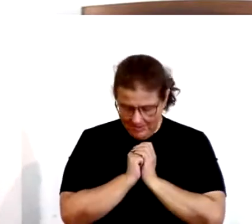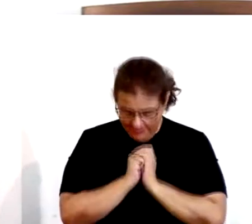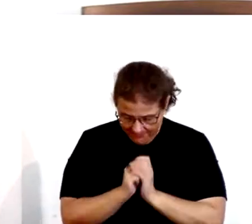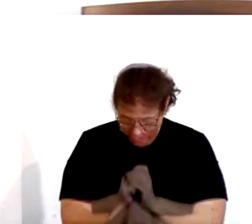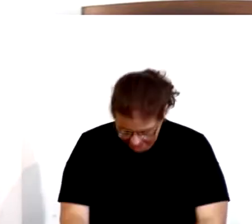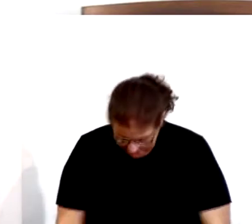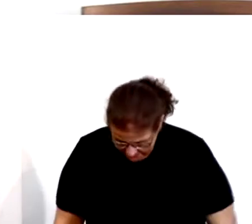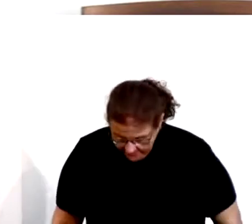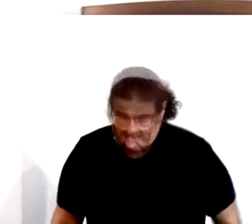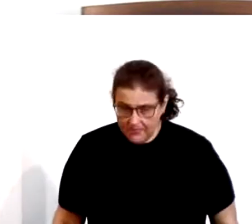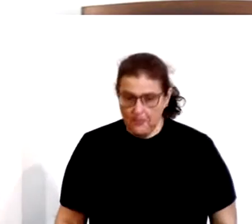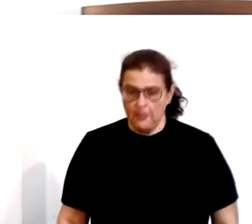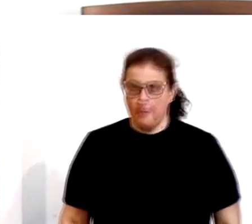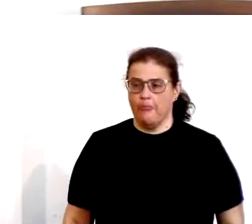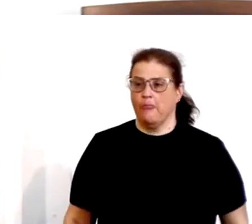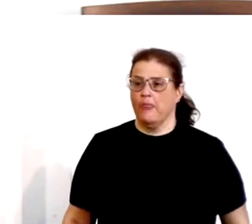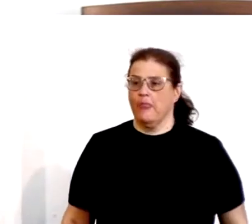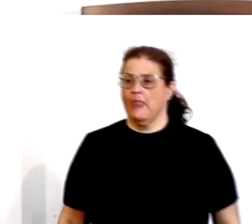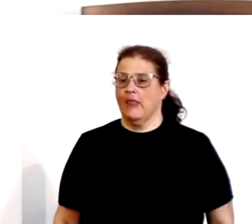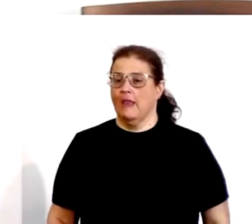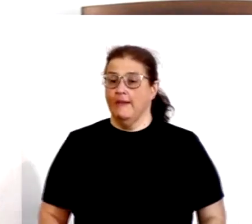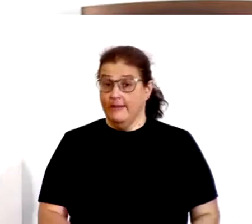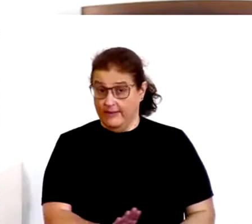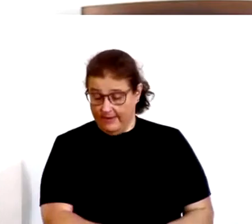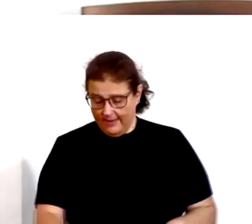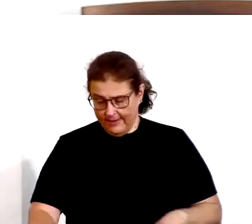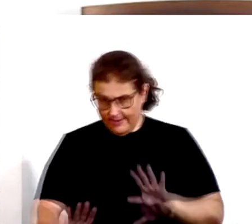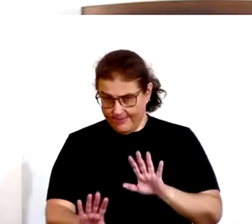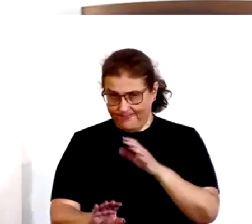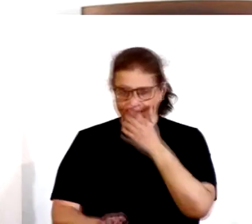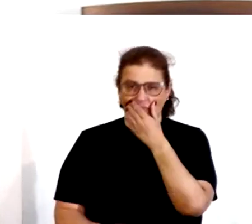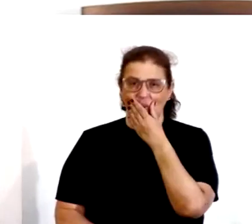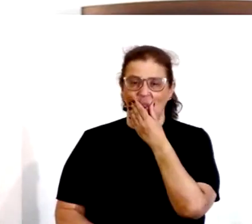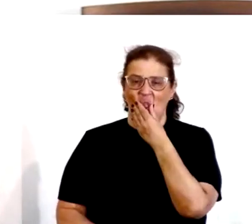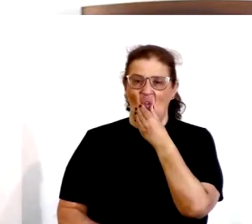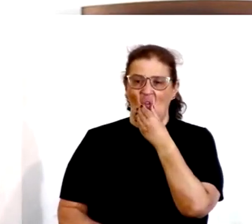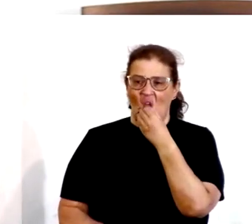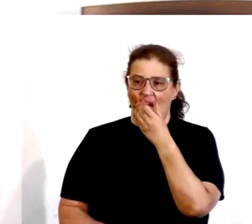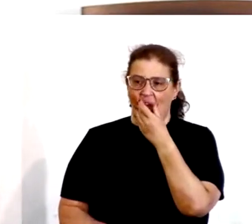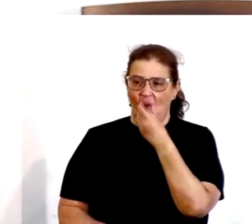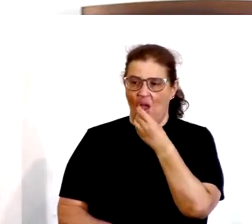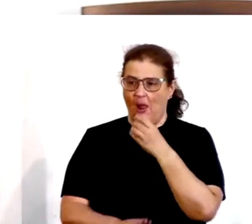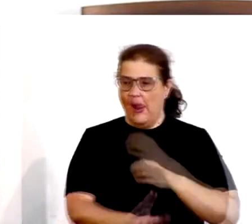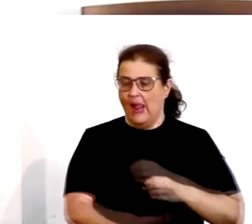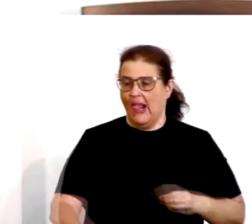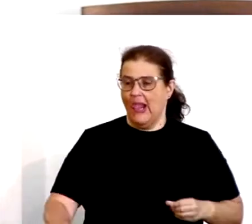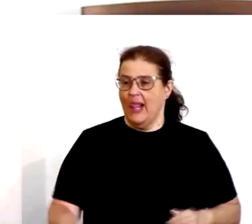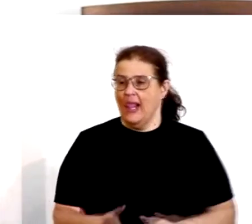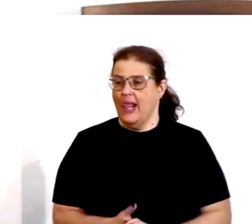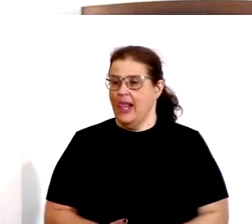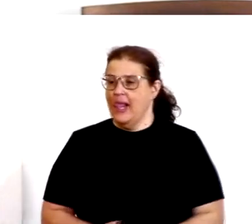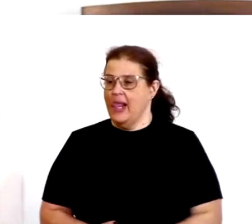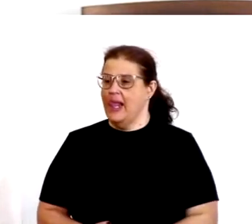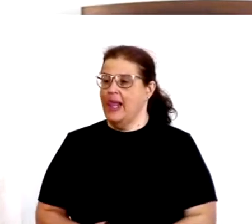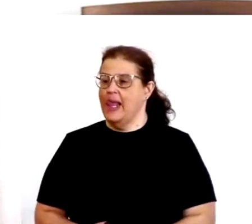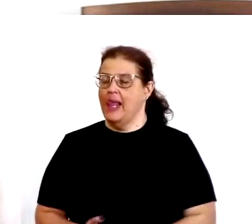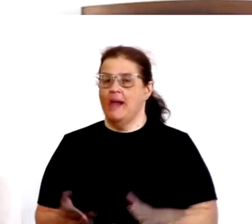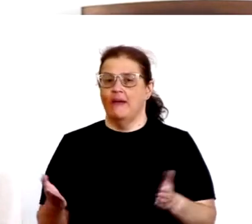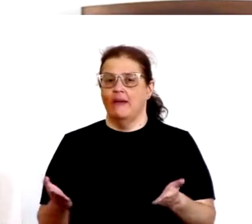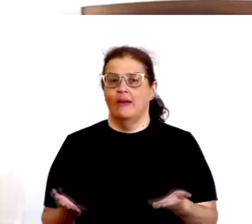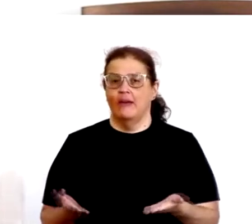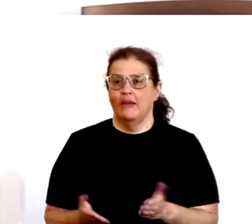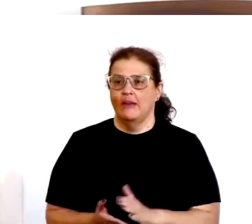Amém. Começando com as crianças. Crianças, pedido meu hoje é para que